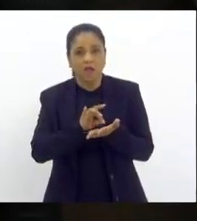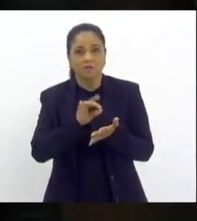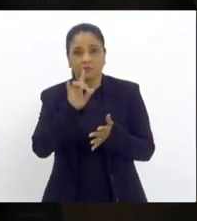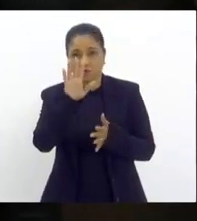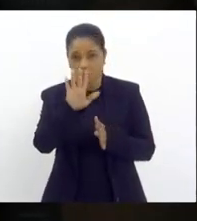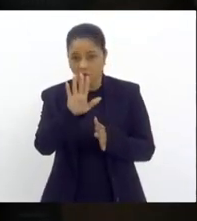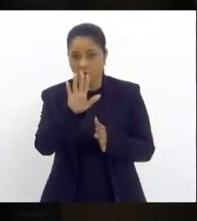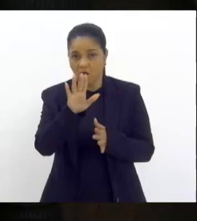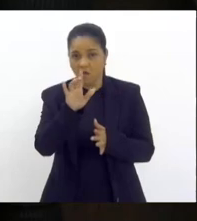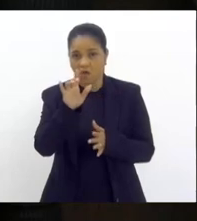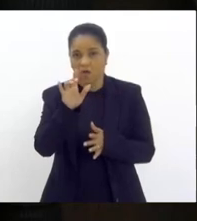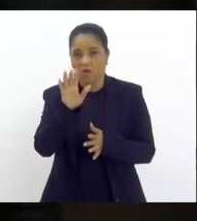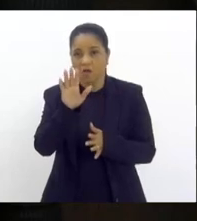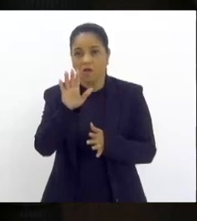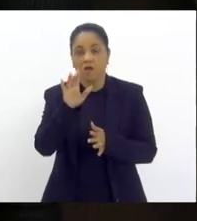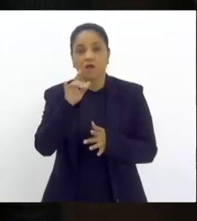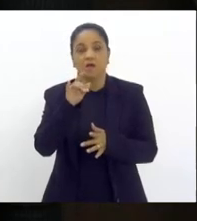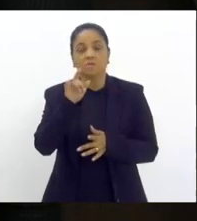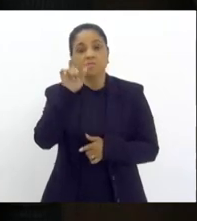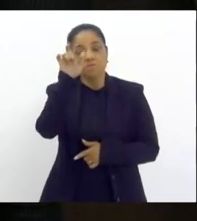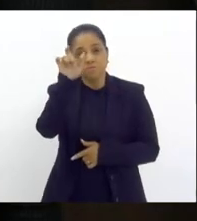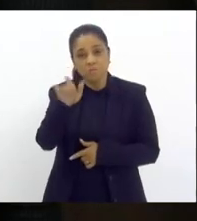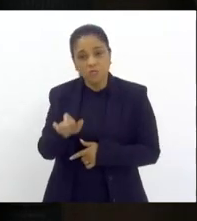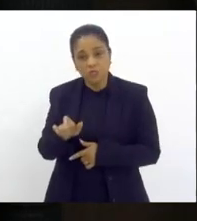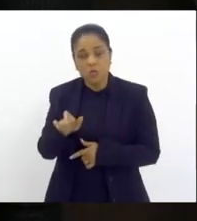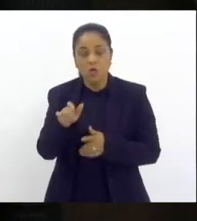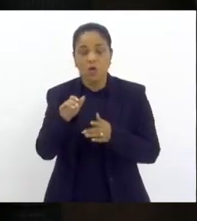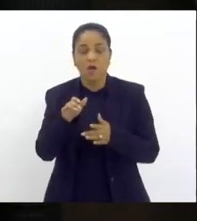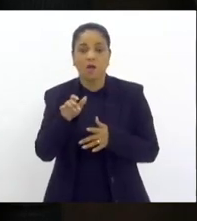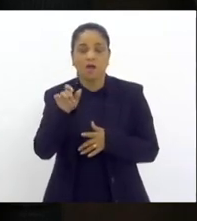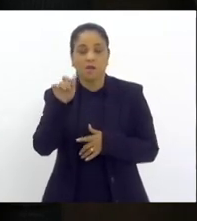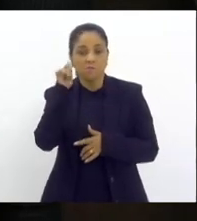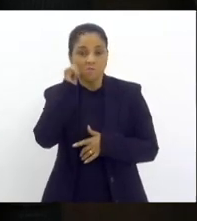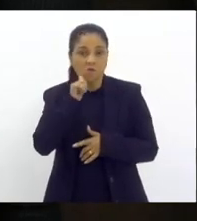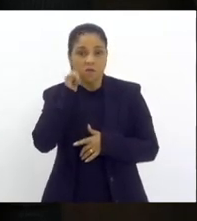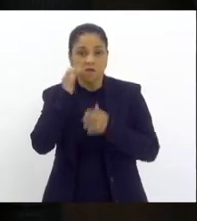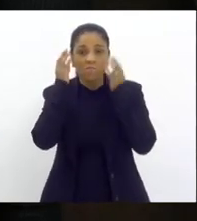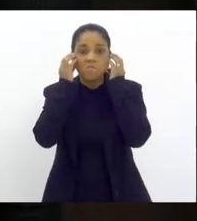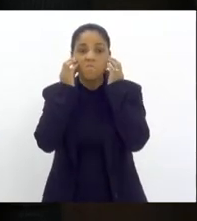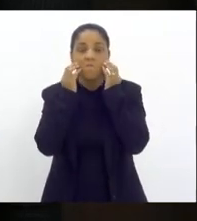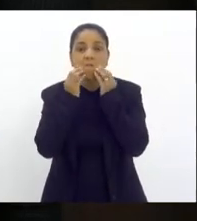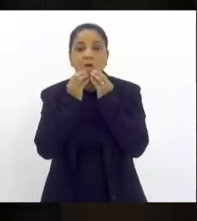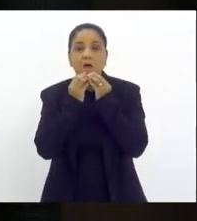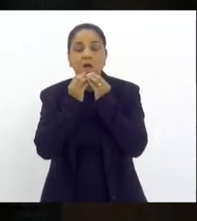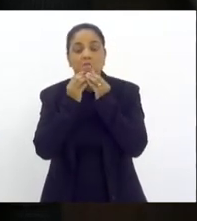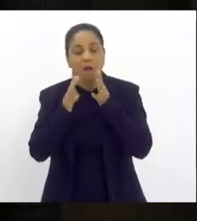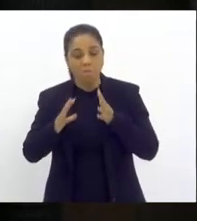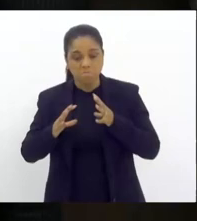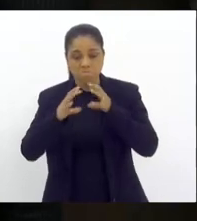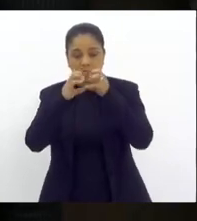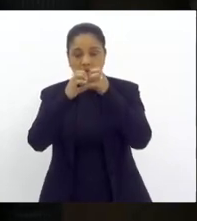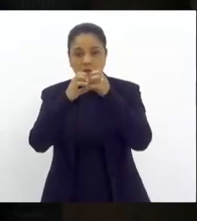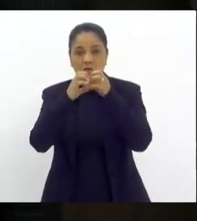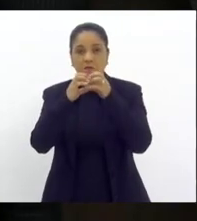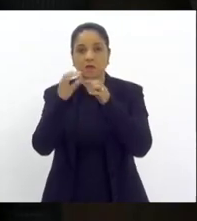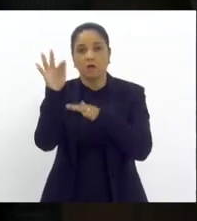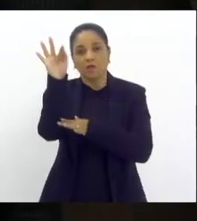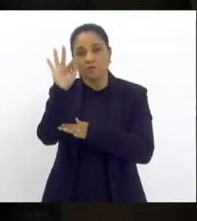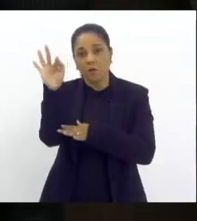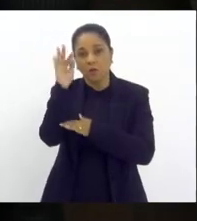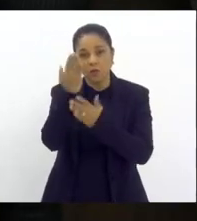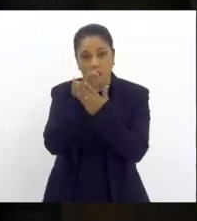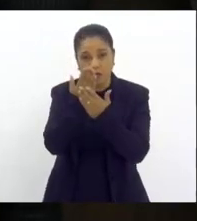olha o caso. A pessoa se considera uma mulher de barba, mulher que barba protagonizou uma briga na Universidade de Brasília no fim do ano